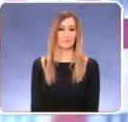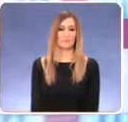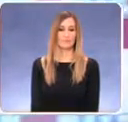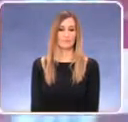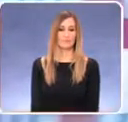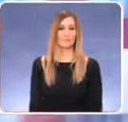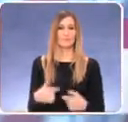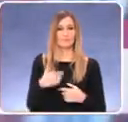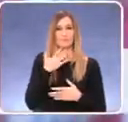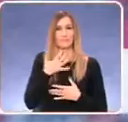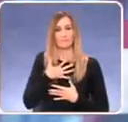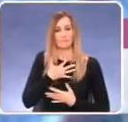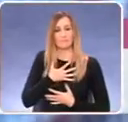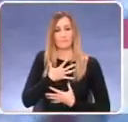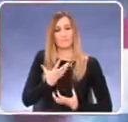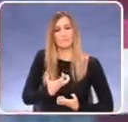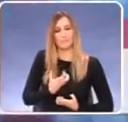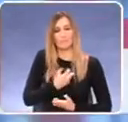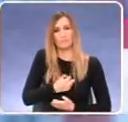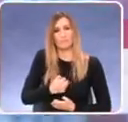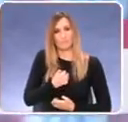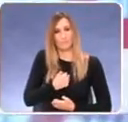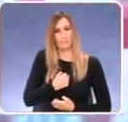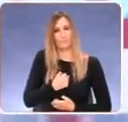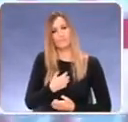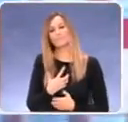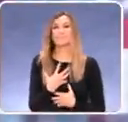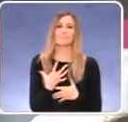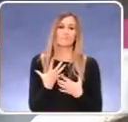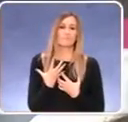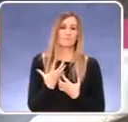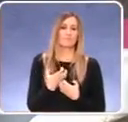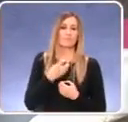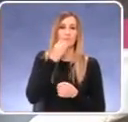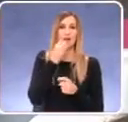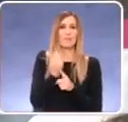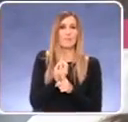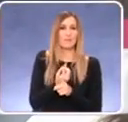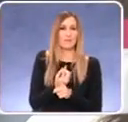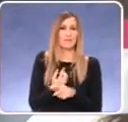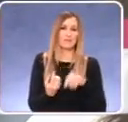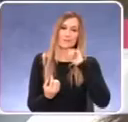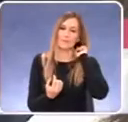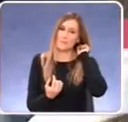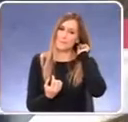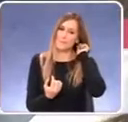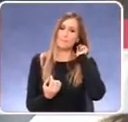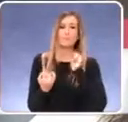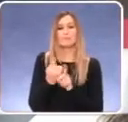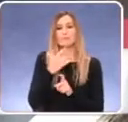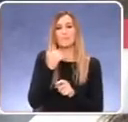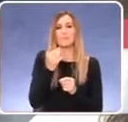O que mais me aflige e perturba é na parte da alimentação, porque não posso